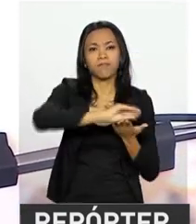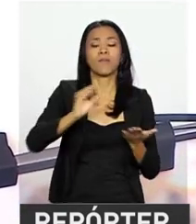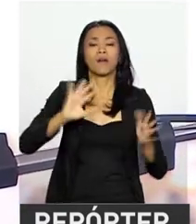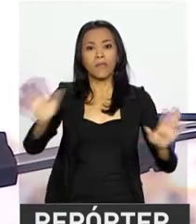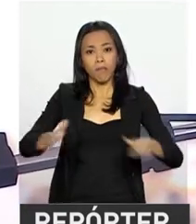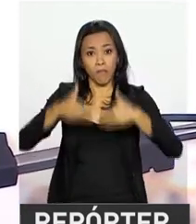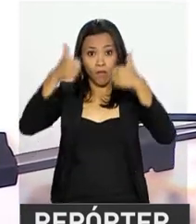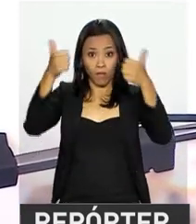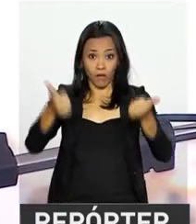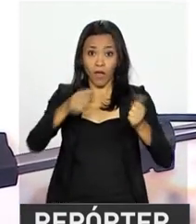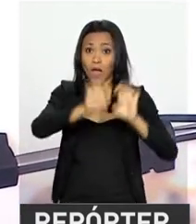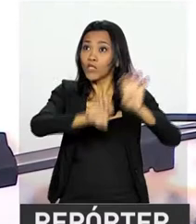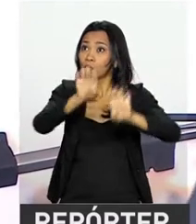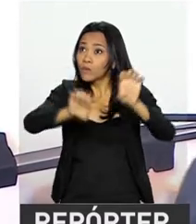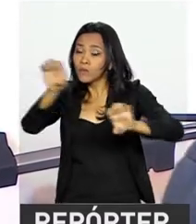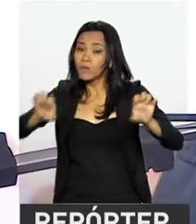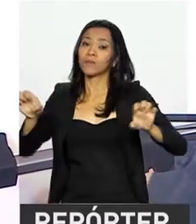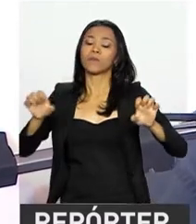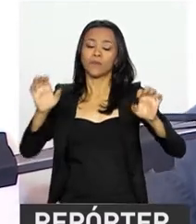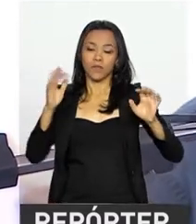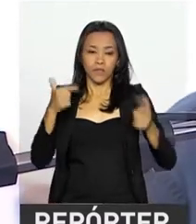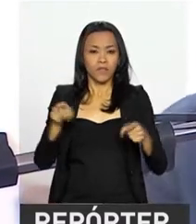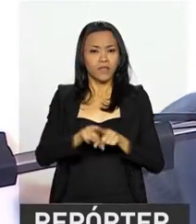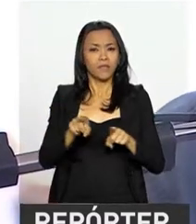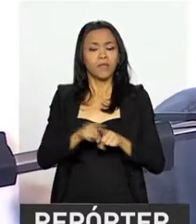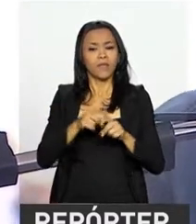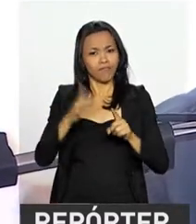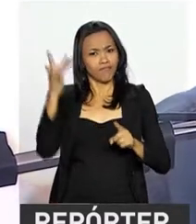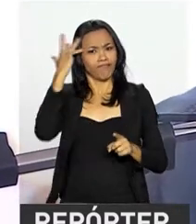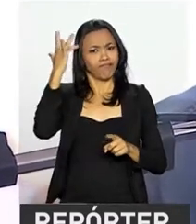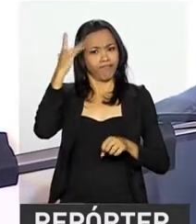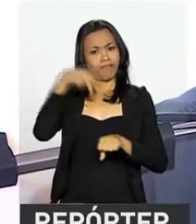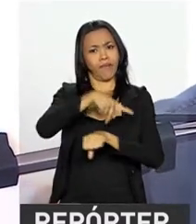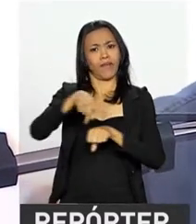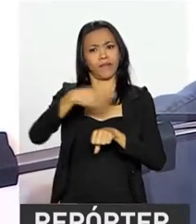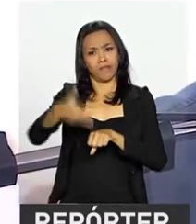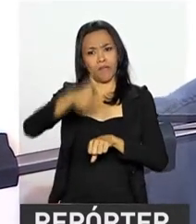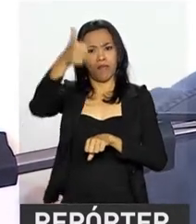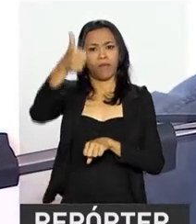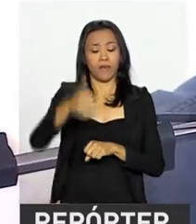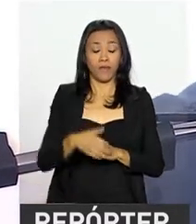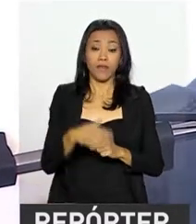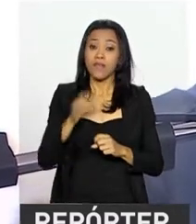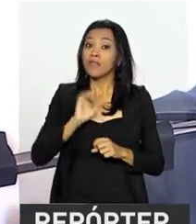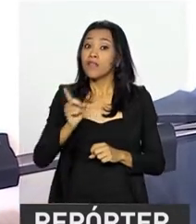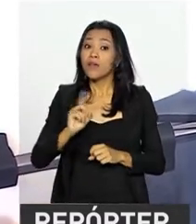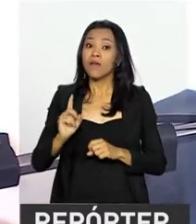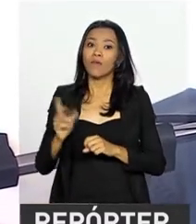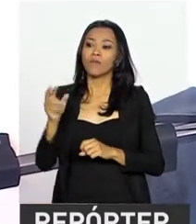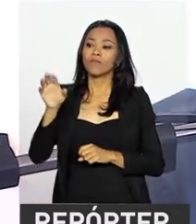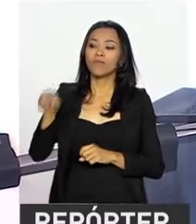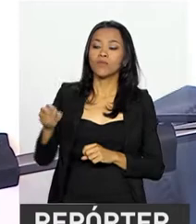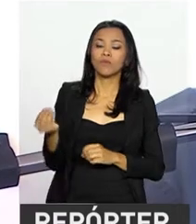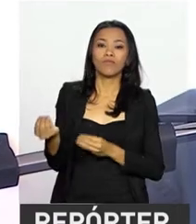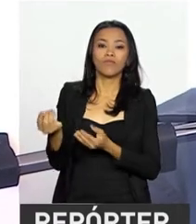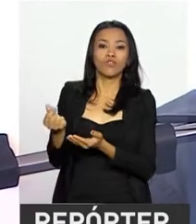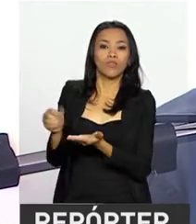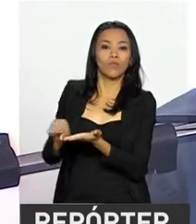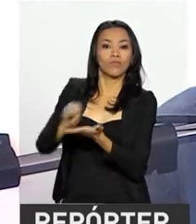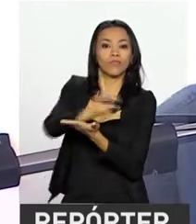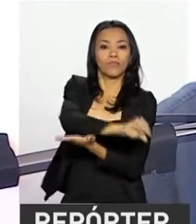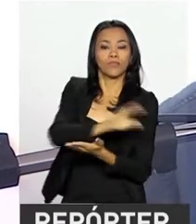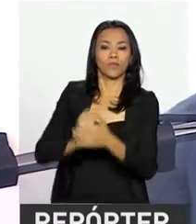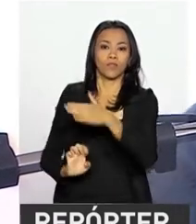da infraestrutura e da qualidade do país, não na convocação da iniciativa privada, mas